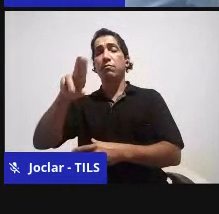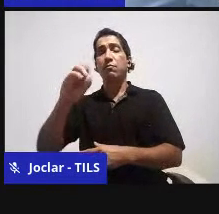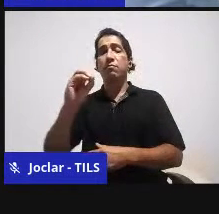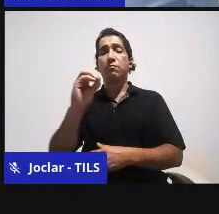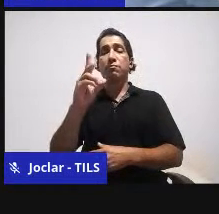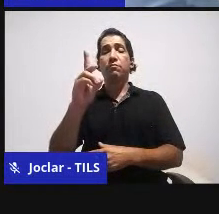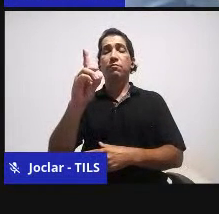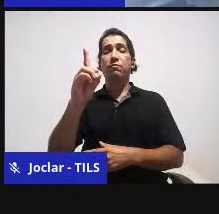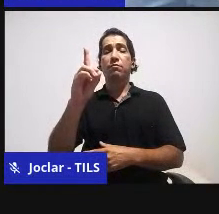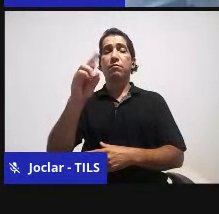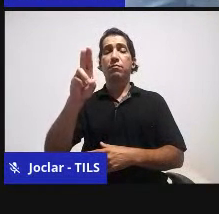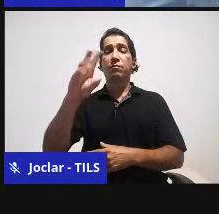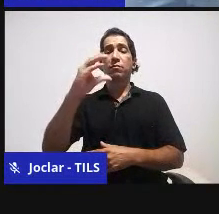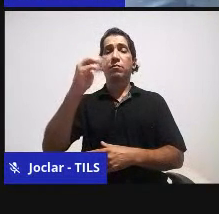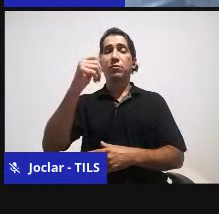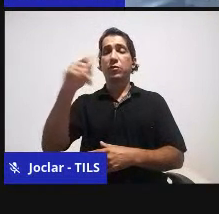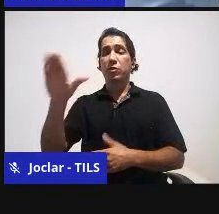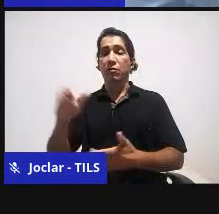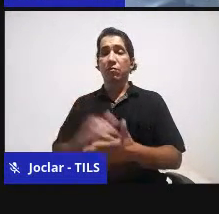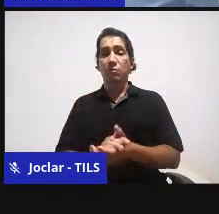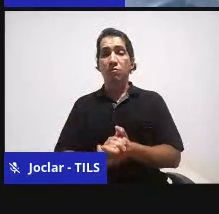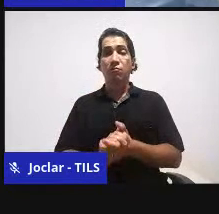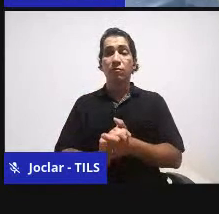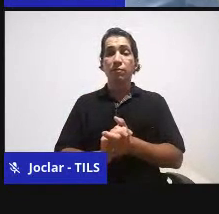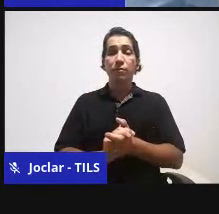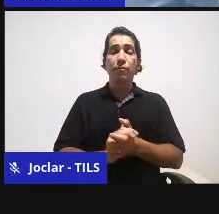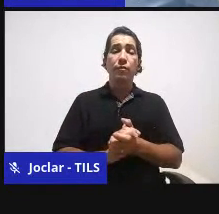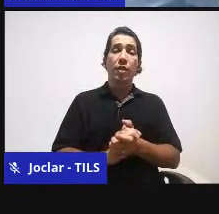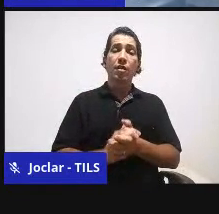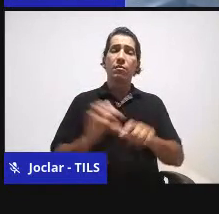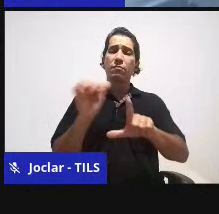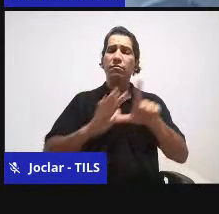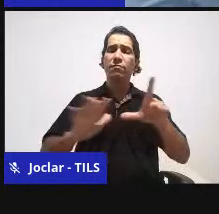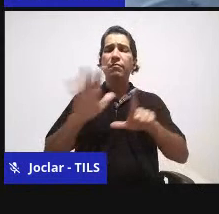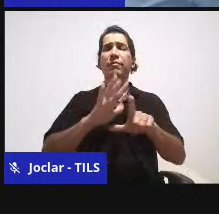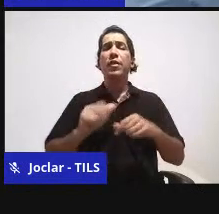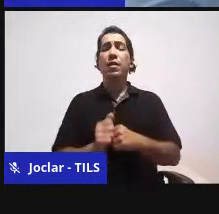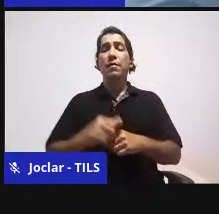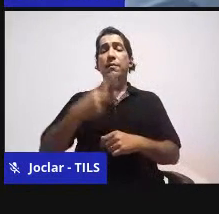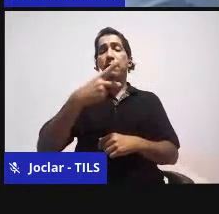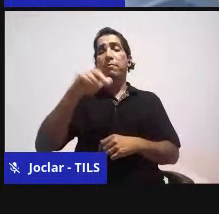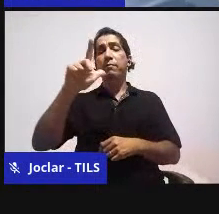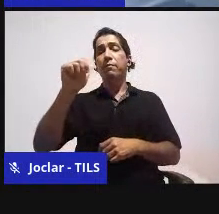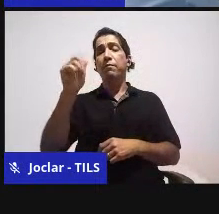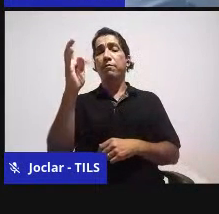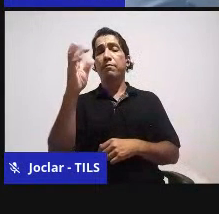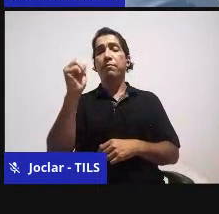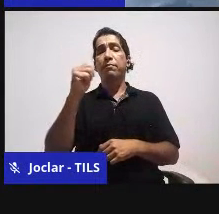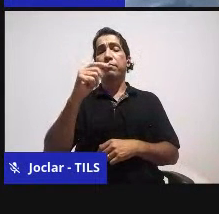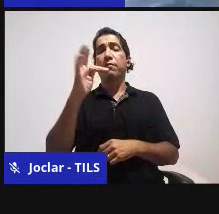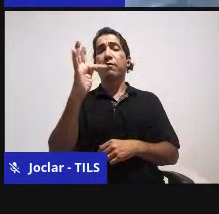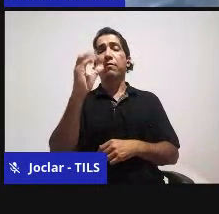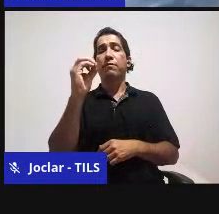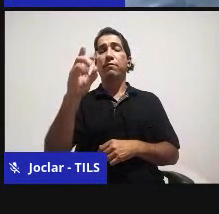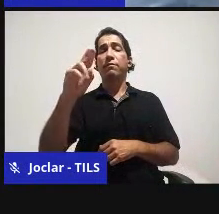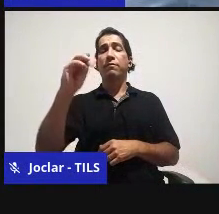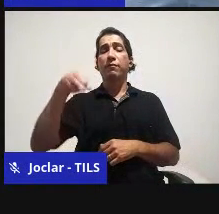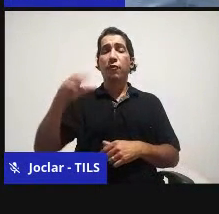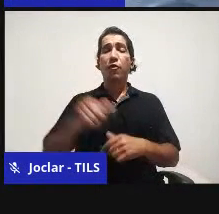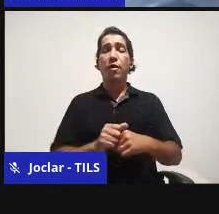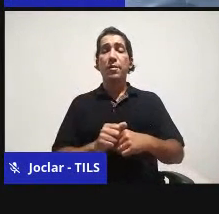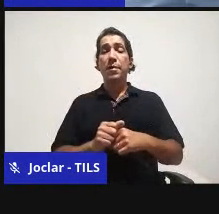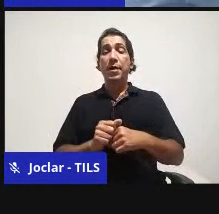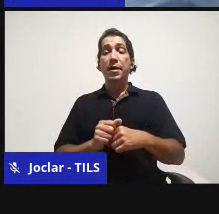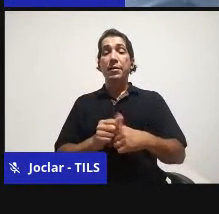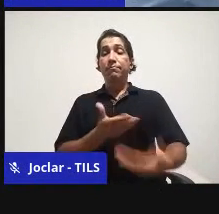Então, a plataforma, ela troca informações com a engenharia do cliente, tá. E aí, olha, eu queria, então, encerrar aqui